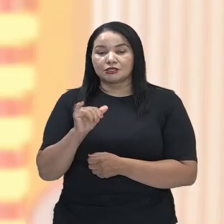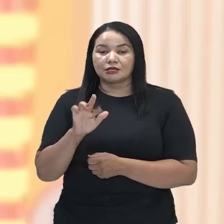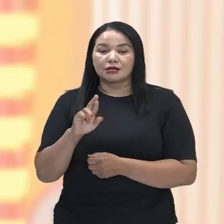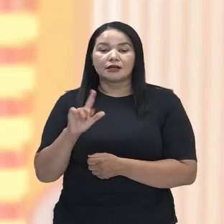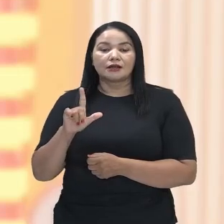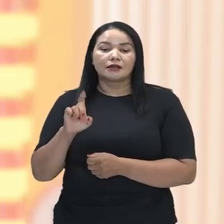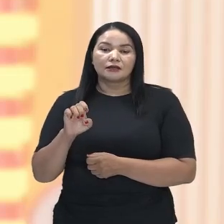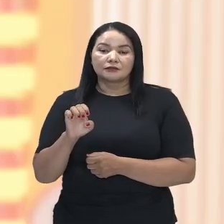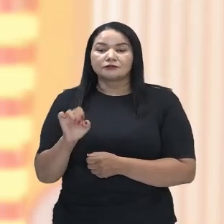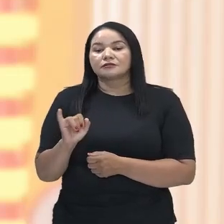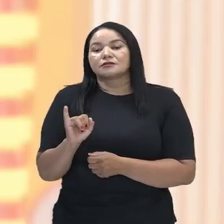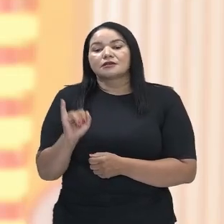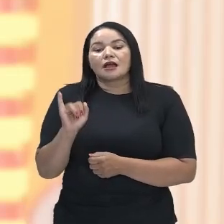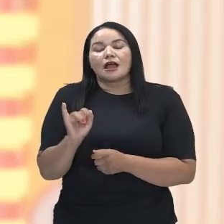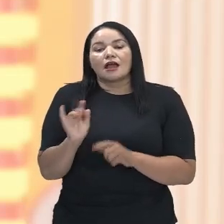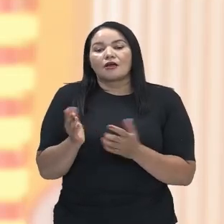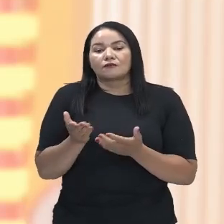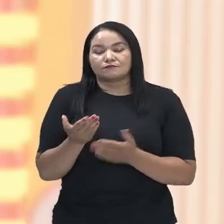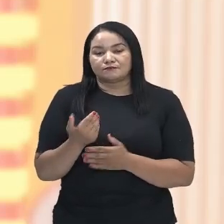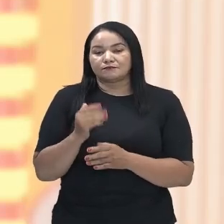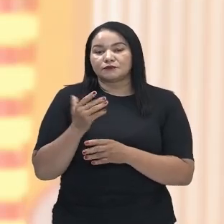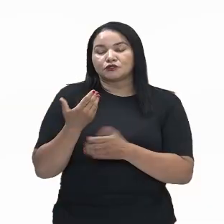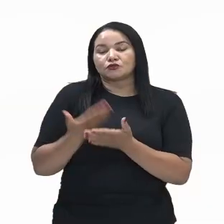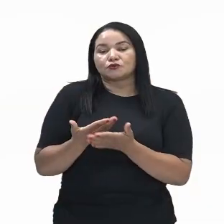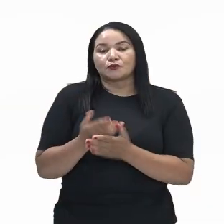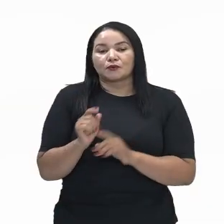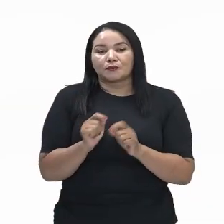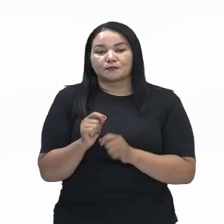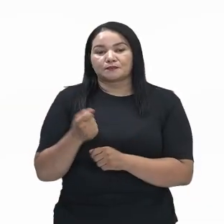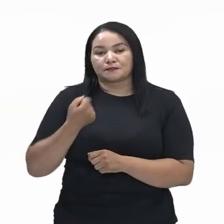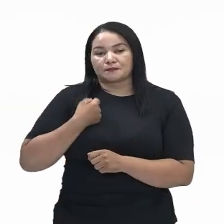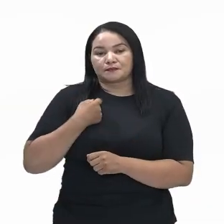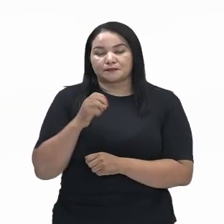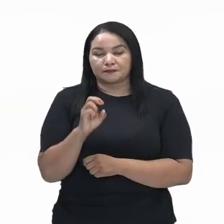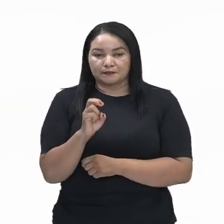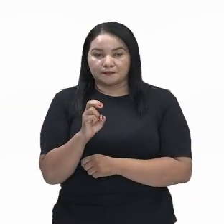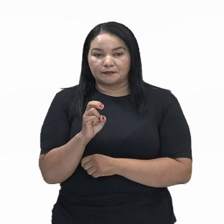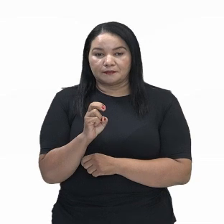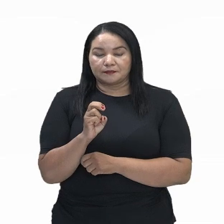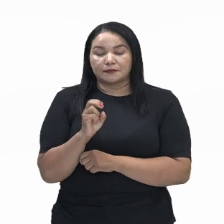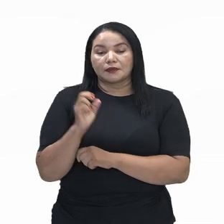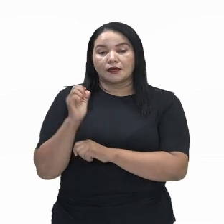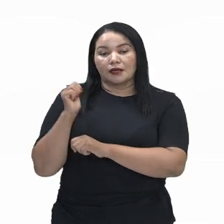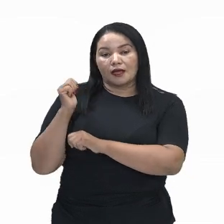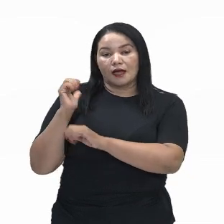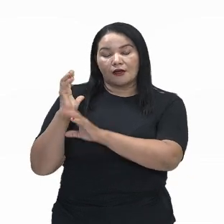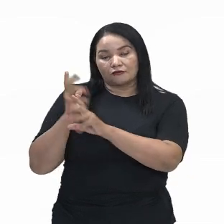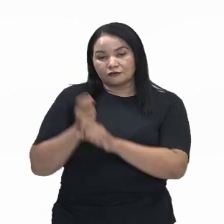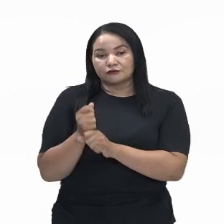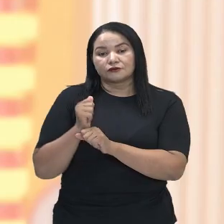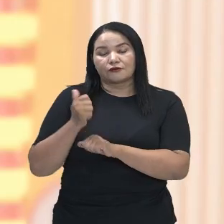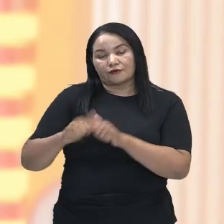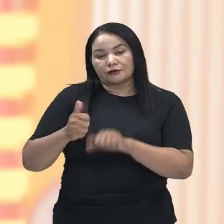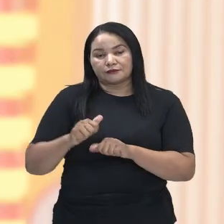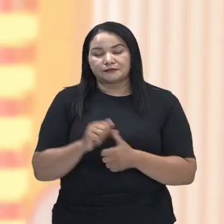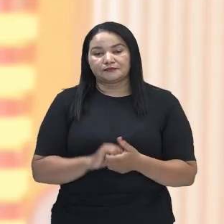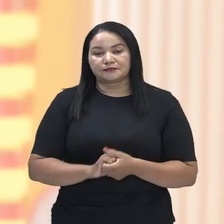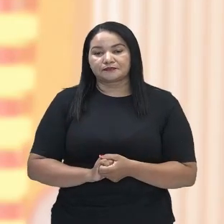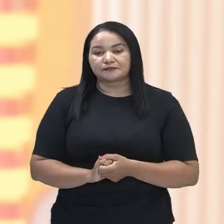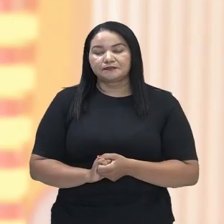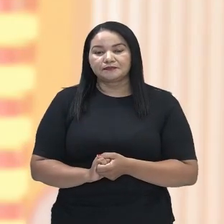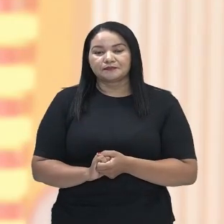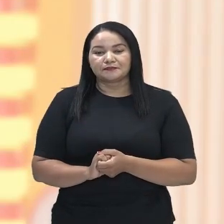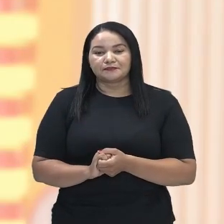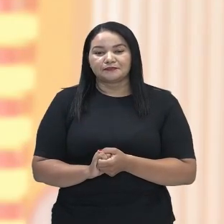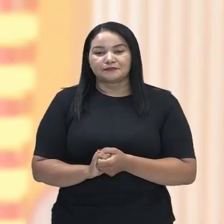conhecer o nosso objeto de conhecimento. Aula de número 5, Revisão e Avaliação. Vamos então